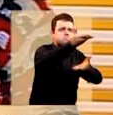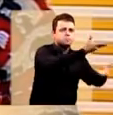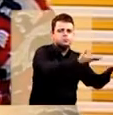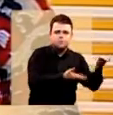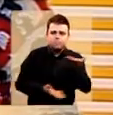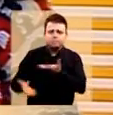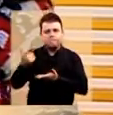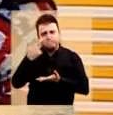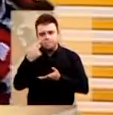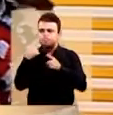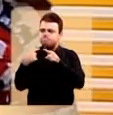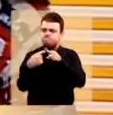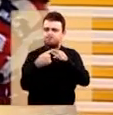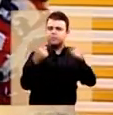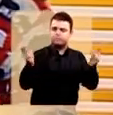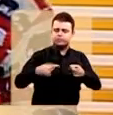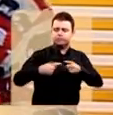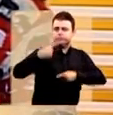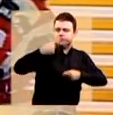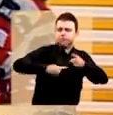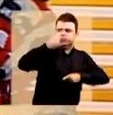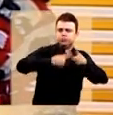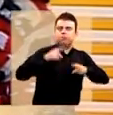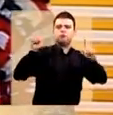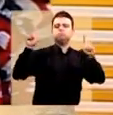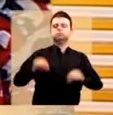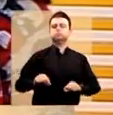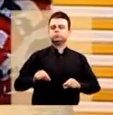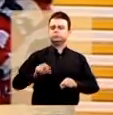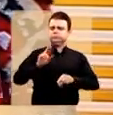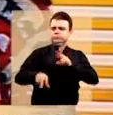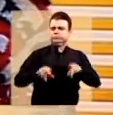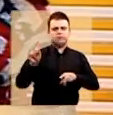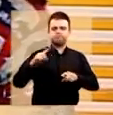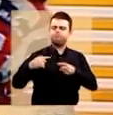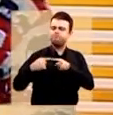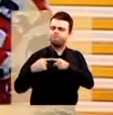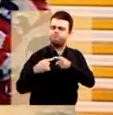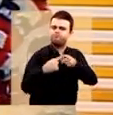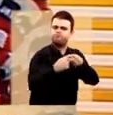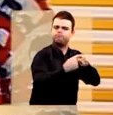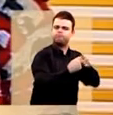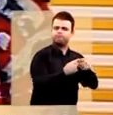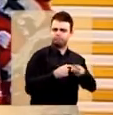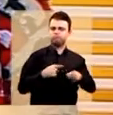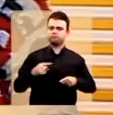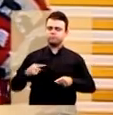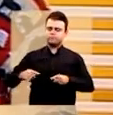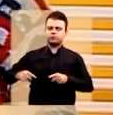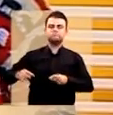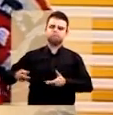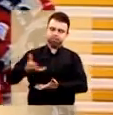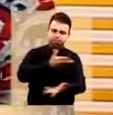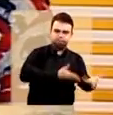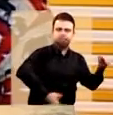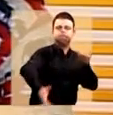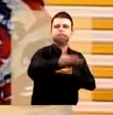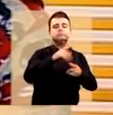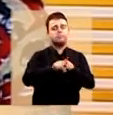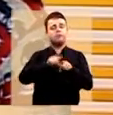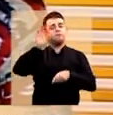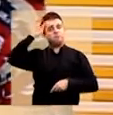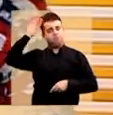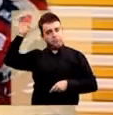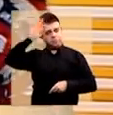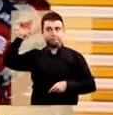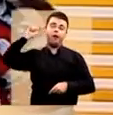dialogar para que a gente ache os pontos em comum e não fiquem conflitando nas diferenças, né? Dentro das várias possibilidades